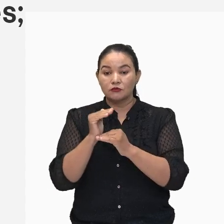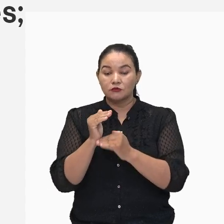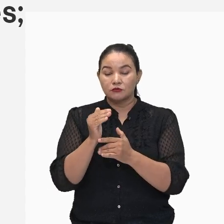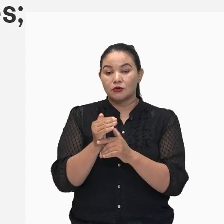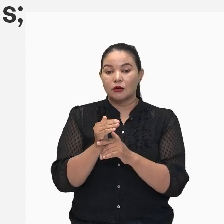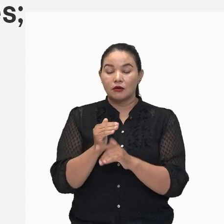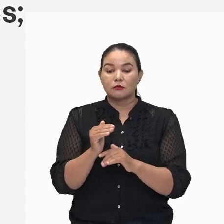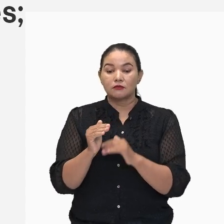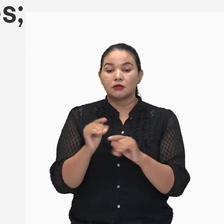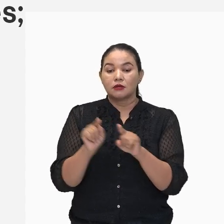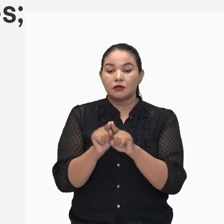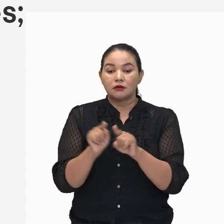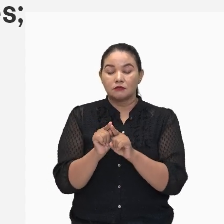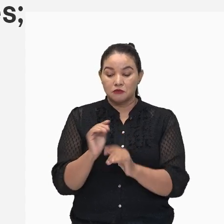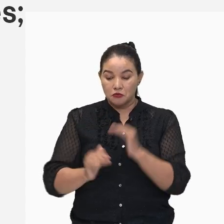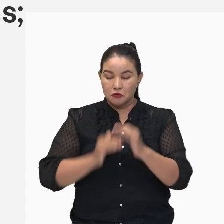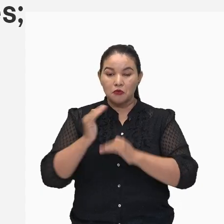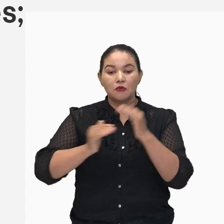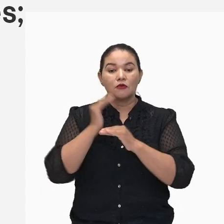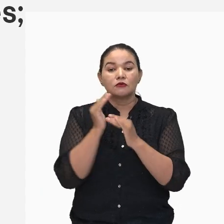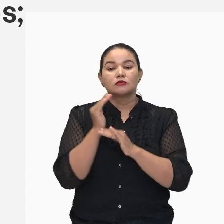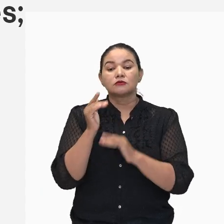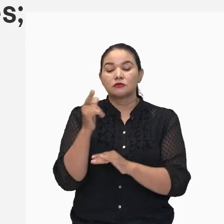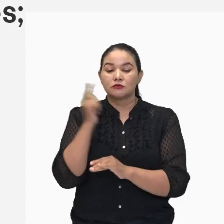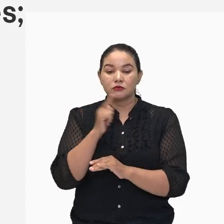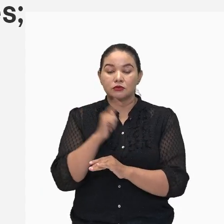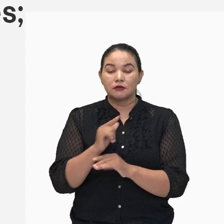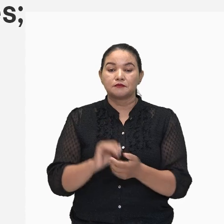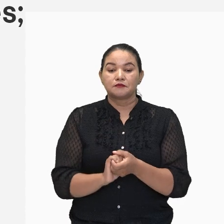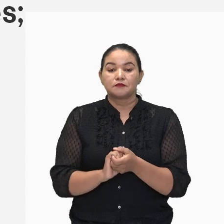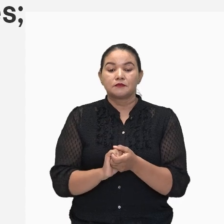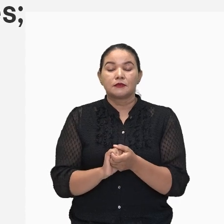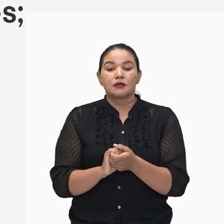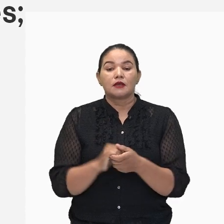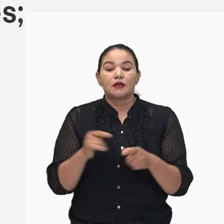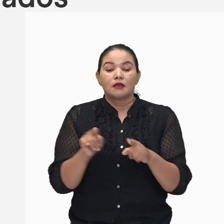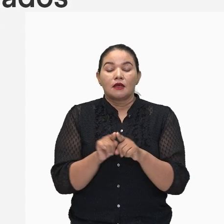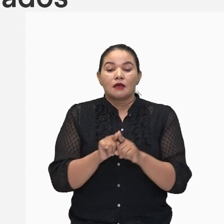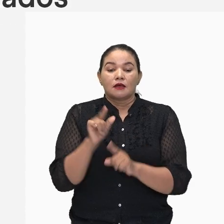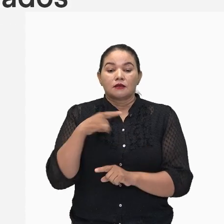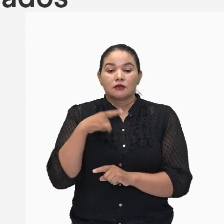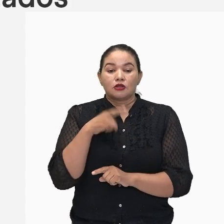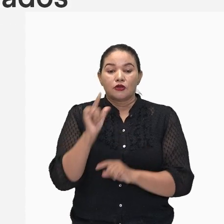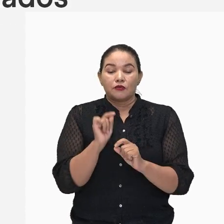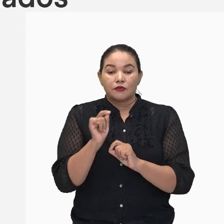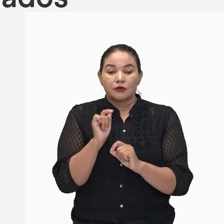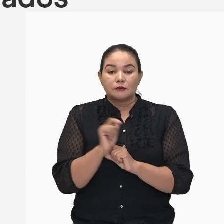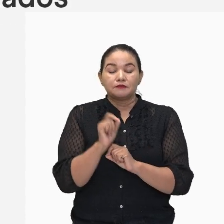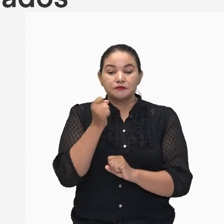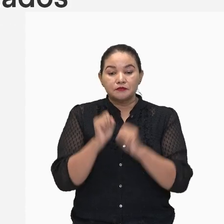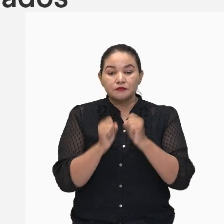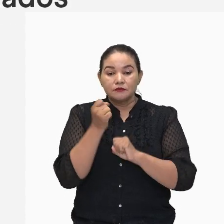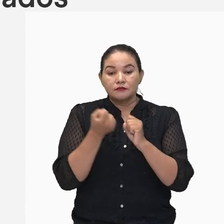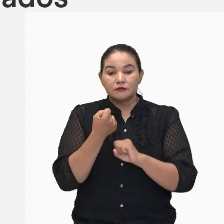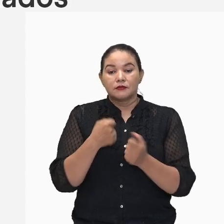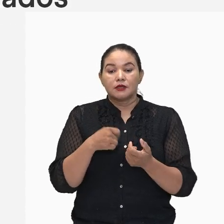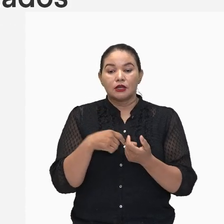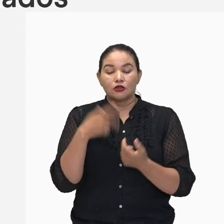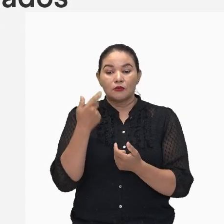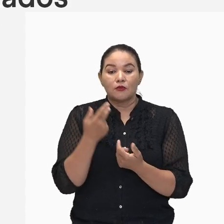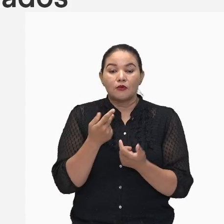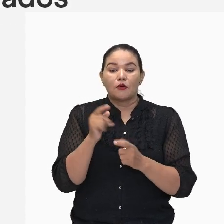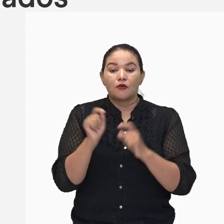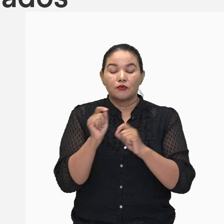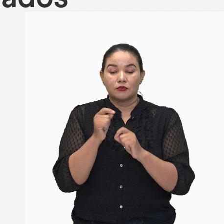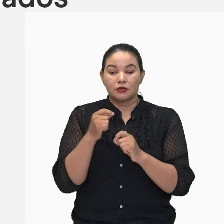processo de desenvolvimento, tá? Além disso, as indústrias tradicionais, como as indústrias têxteis,